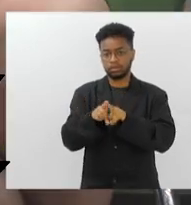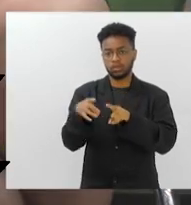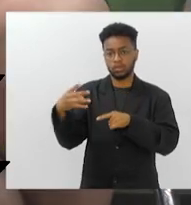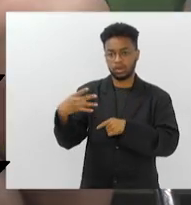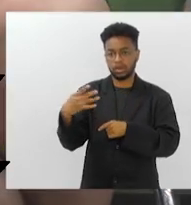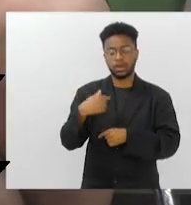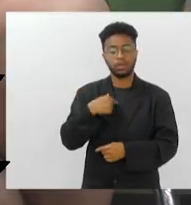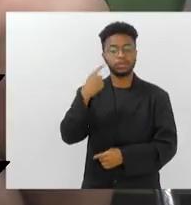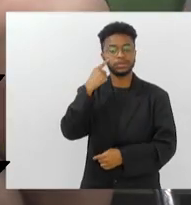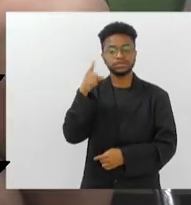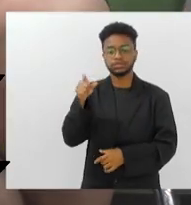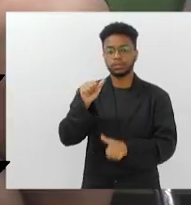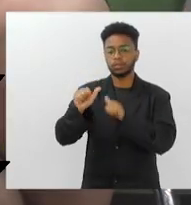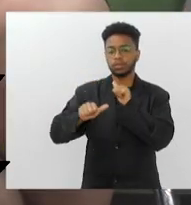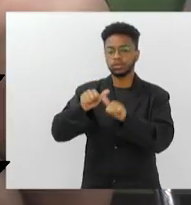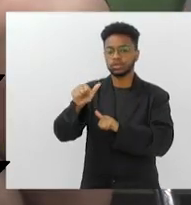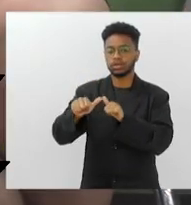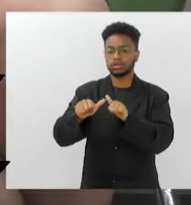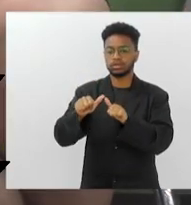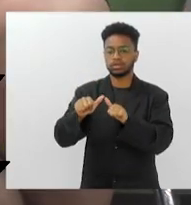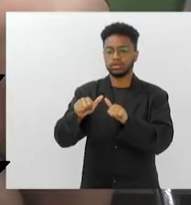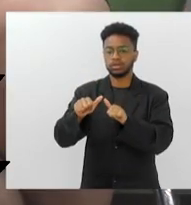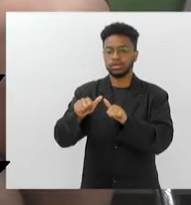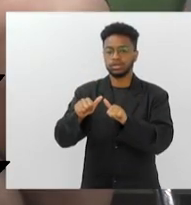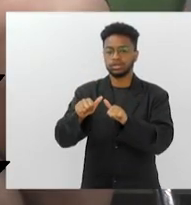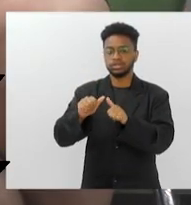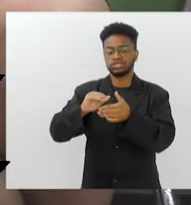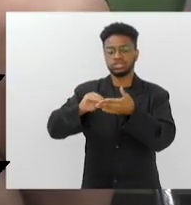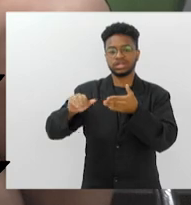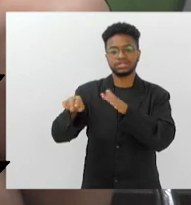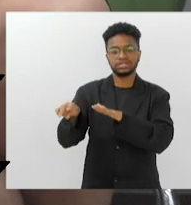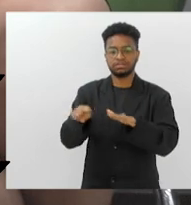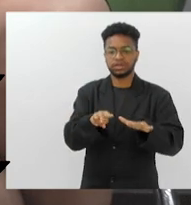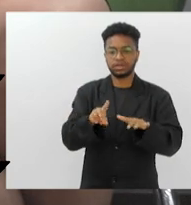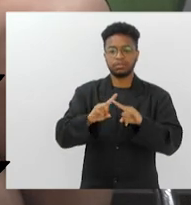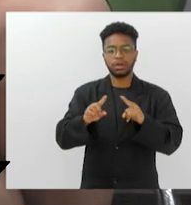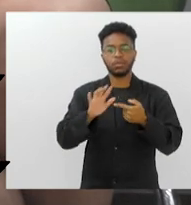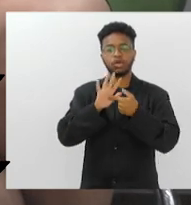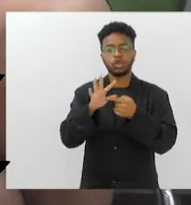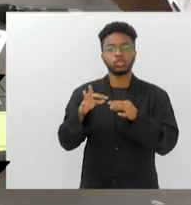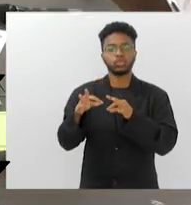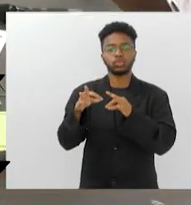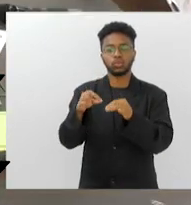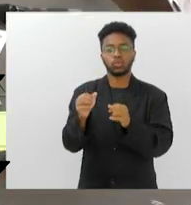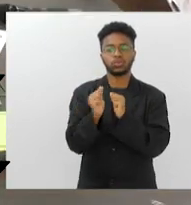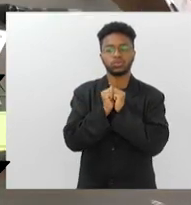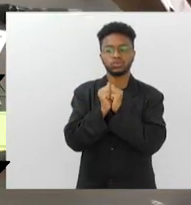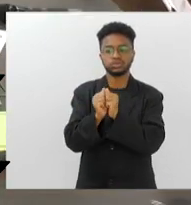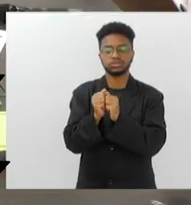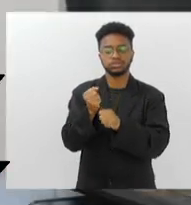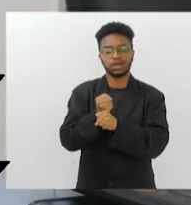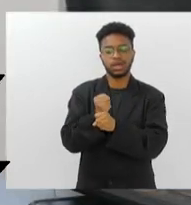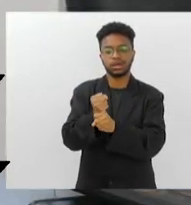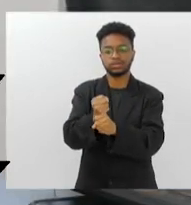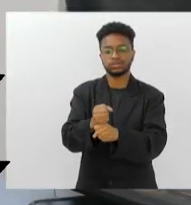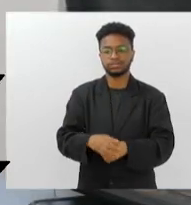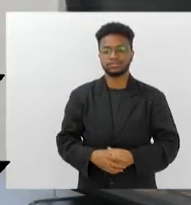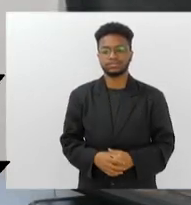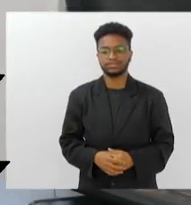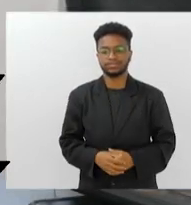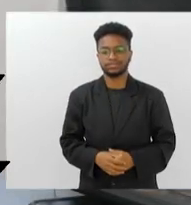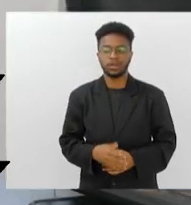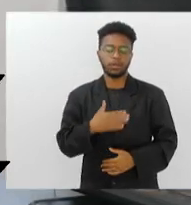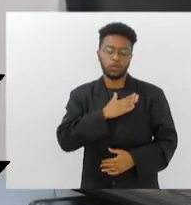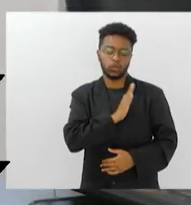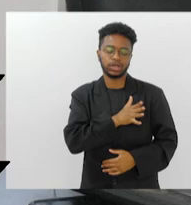pensei que is ia fazer modificativa em vez de semana dia todos os anos da vida no meu coração